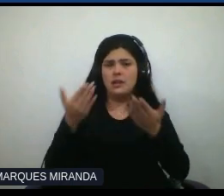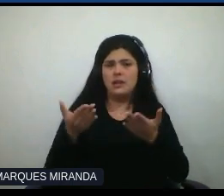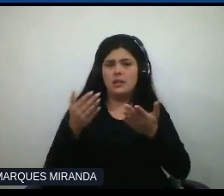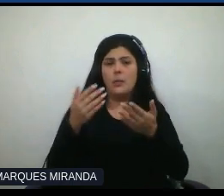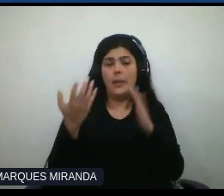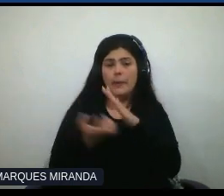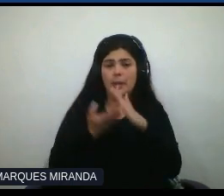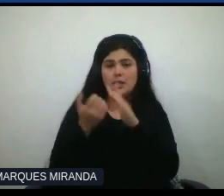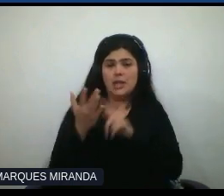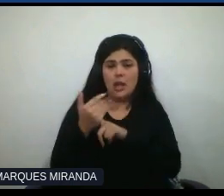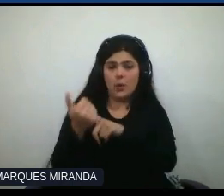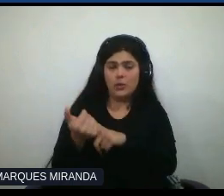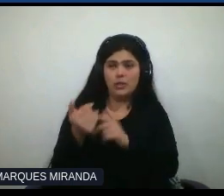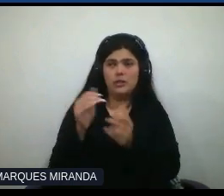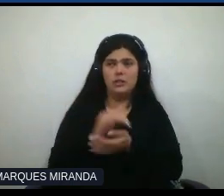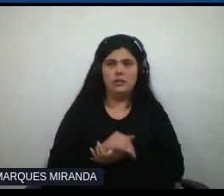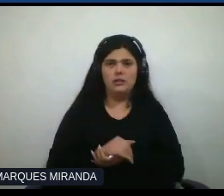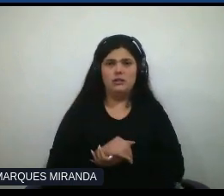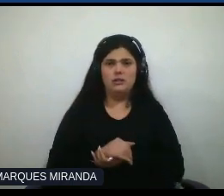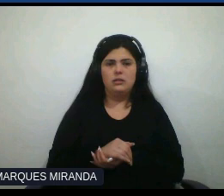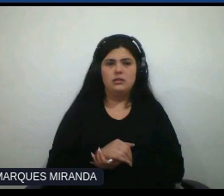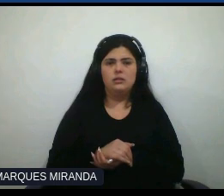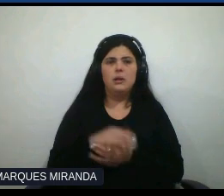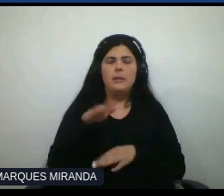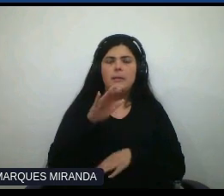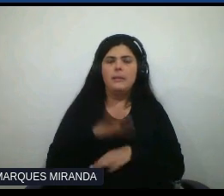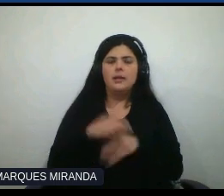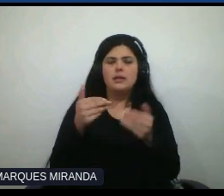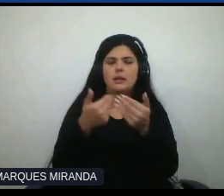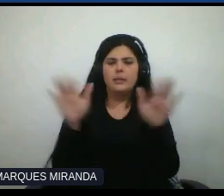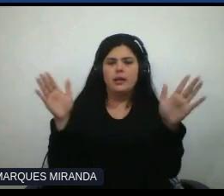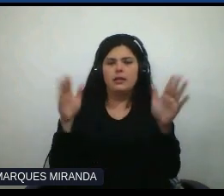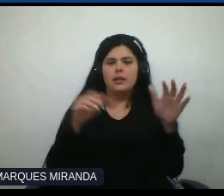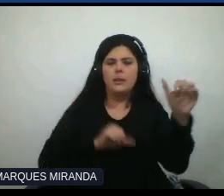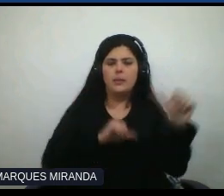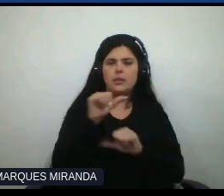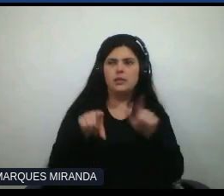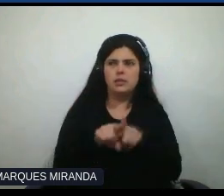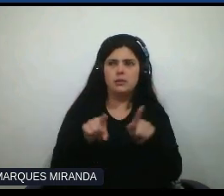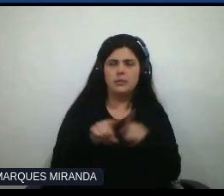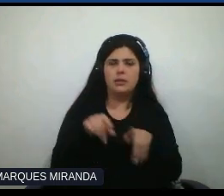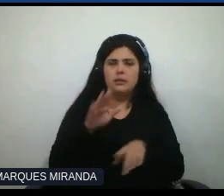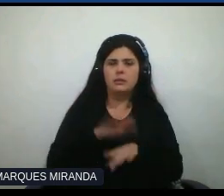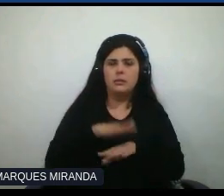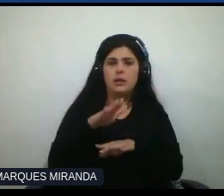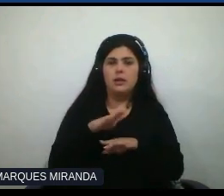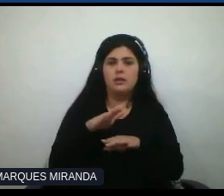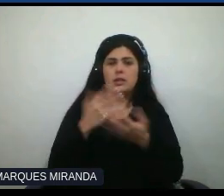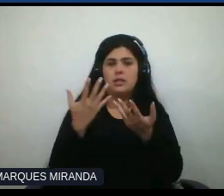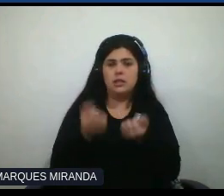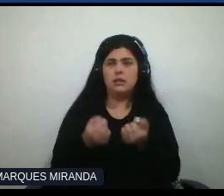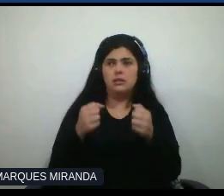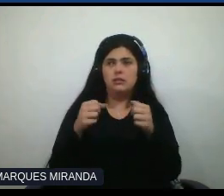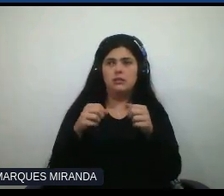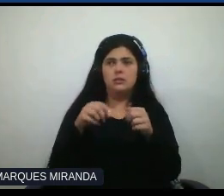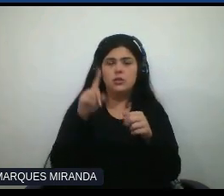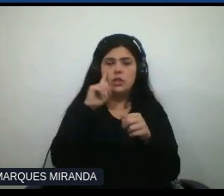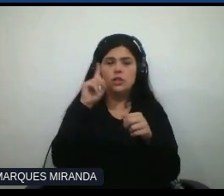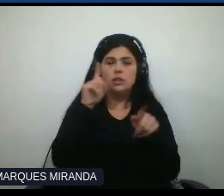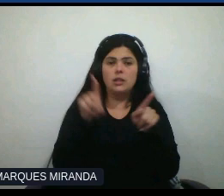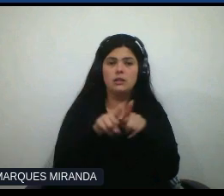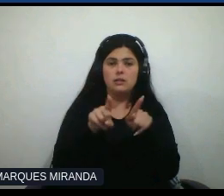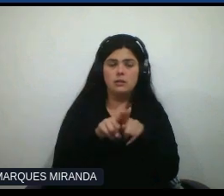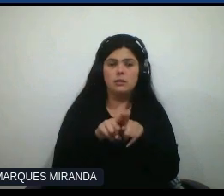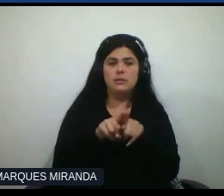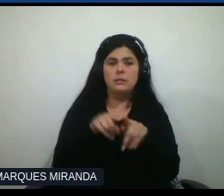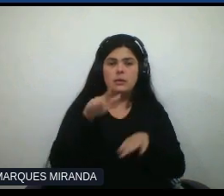empresas de tecnologia são as que mais estão abertas a essa mudança. São as que mais adotaram isso no seu dia a dia e as que